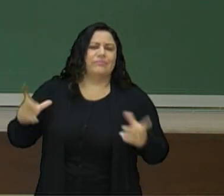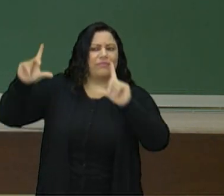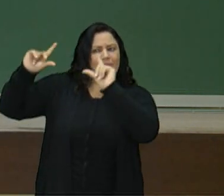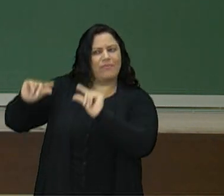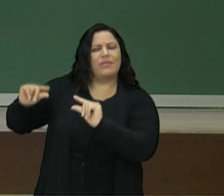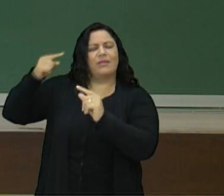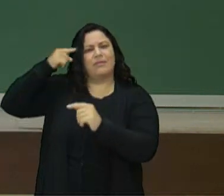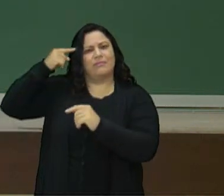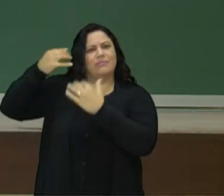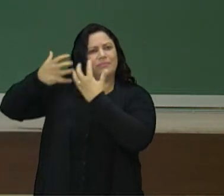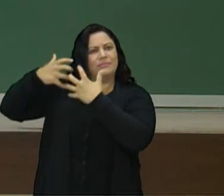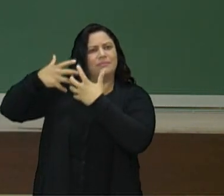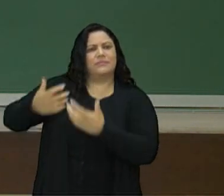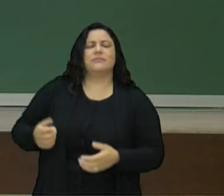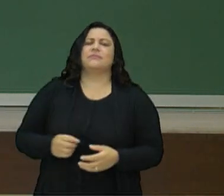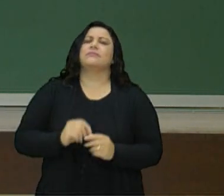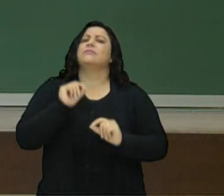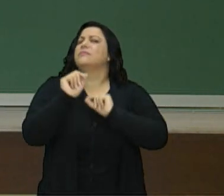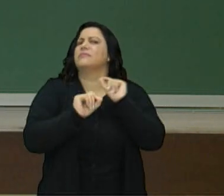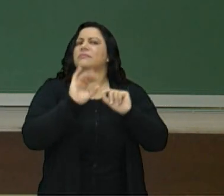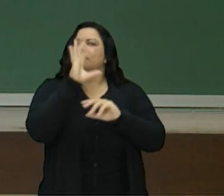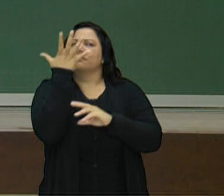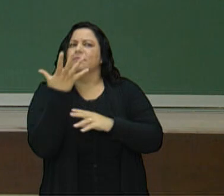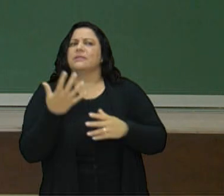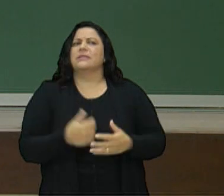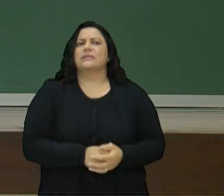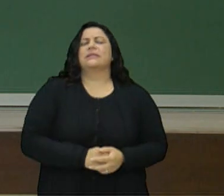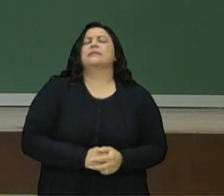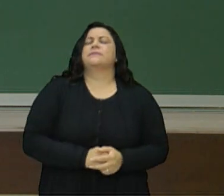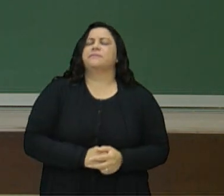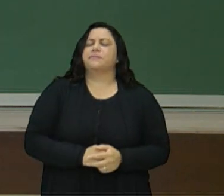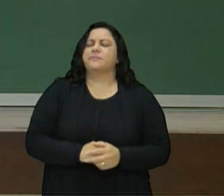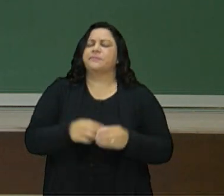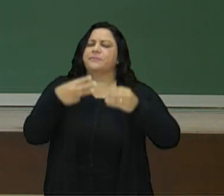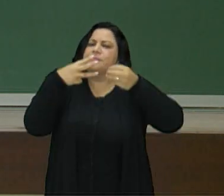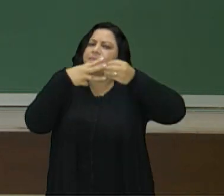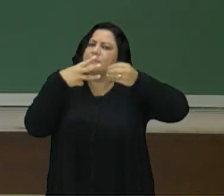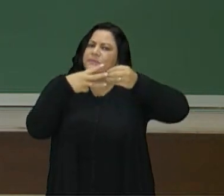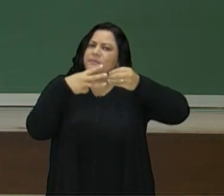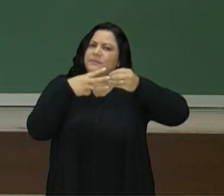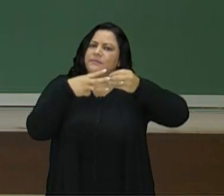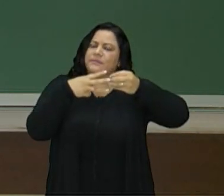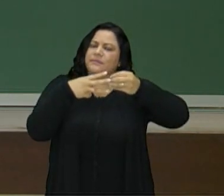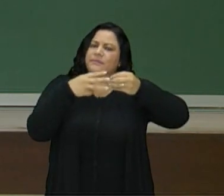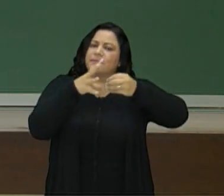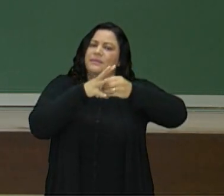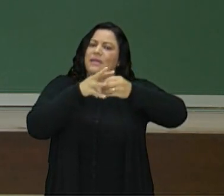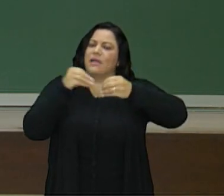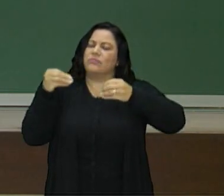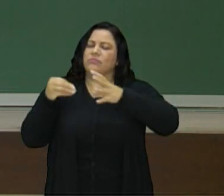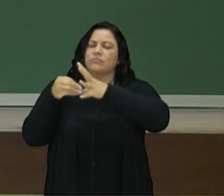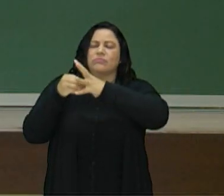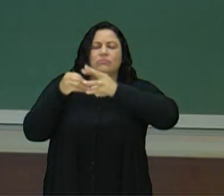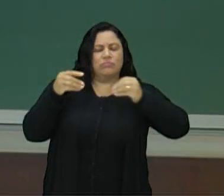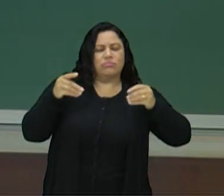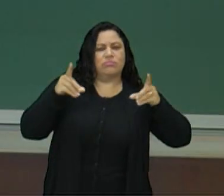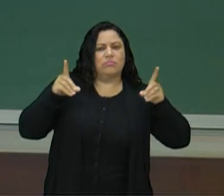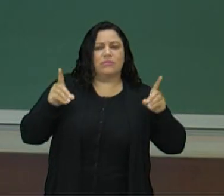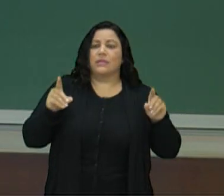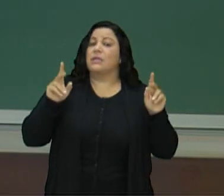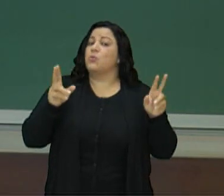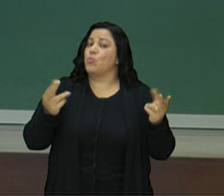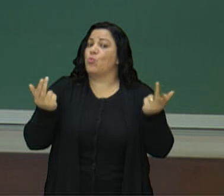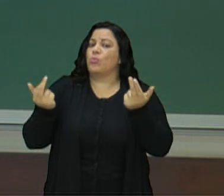Pessoal, o que acontece então? Para que a célula entre nesse processo de duplicação, primeiro, tem que ser um tipo celular que